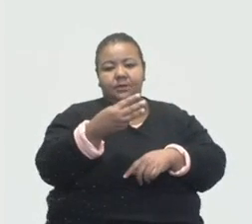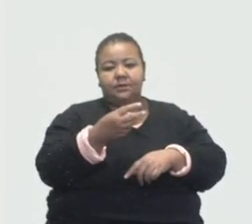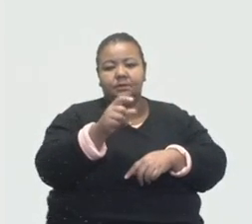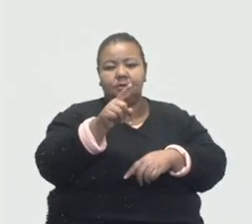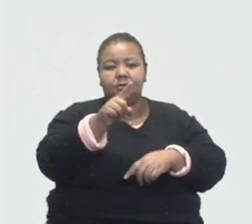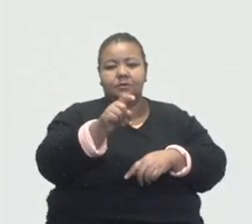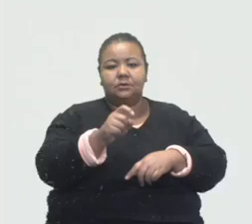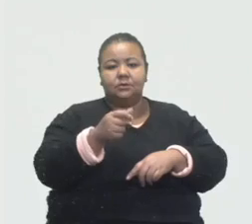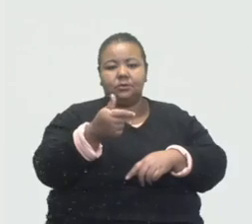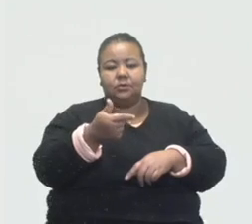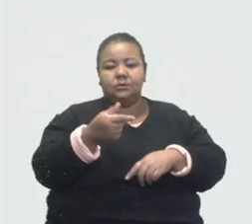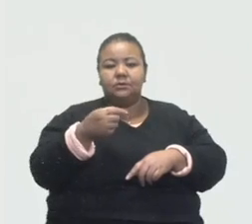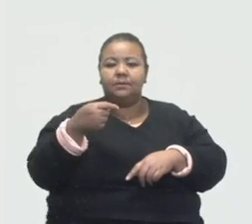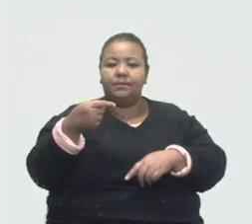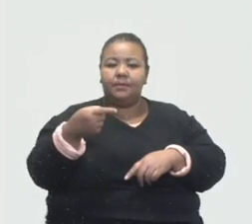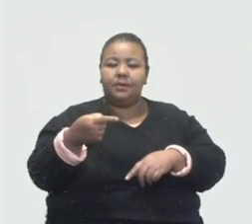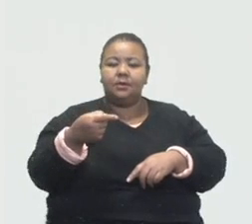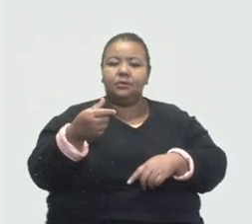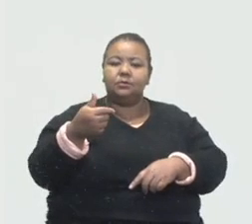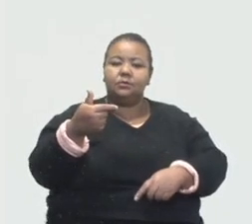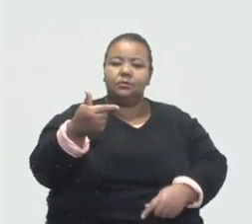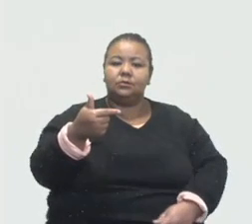3x2 menos